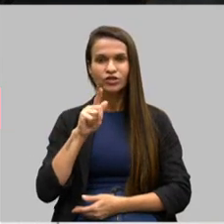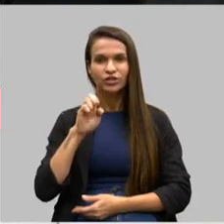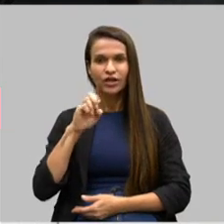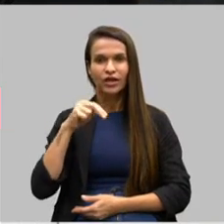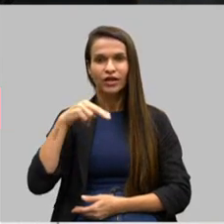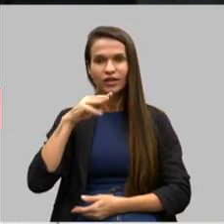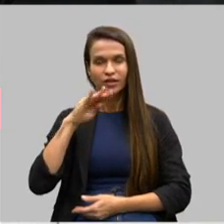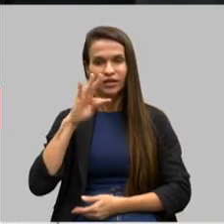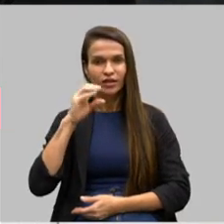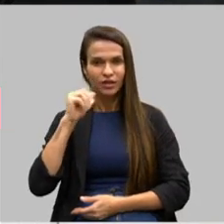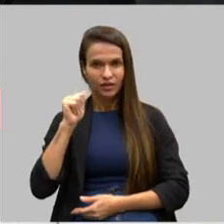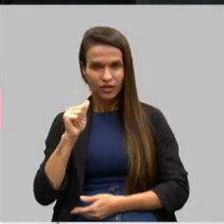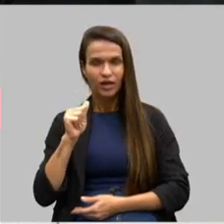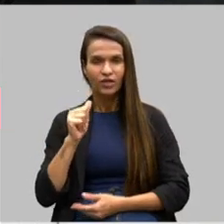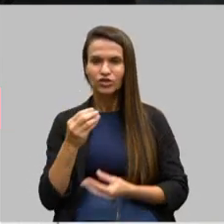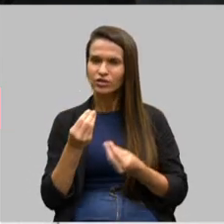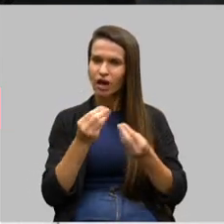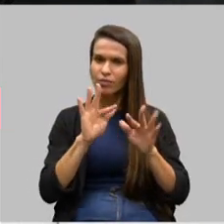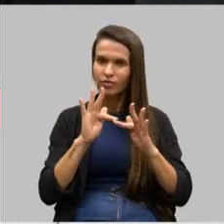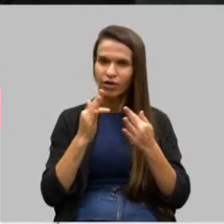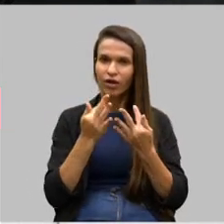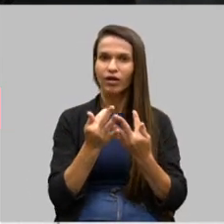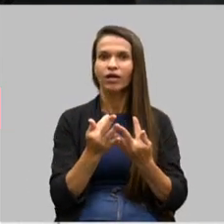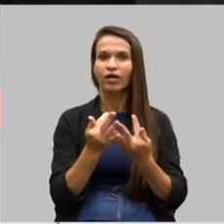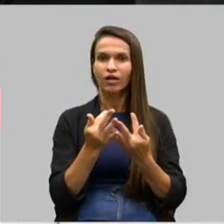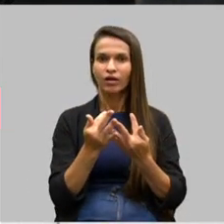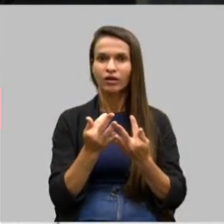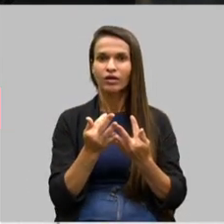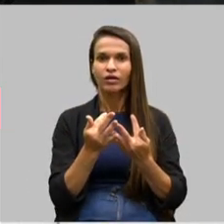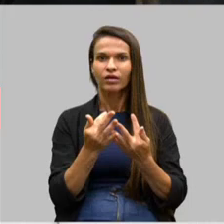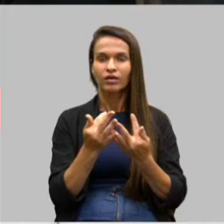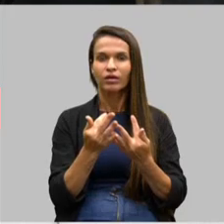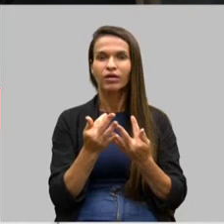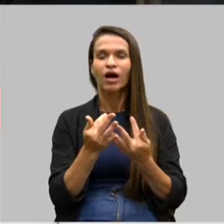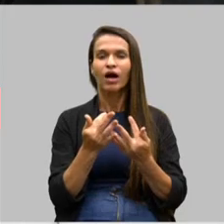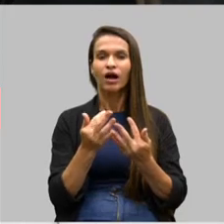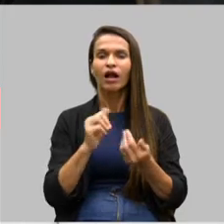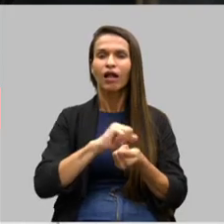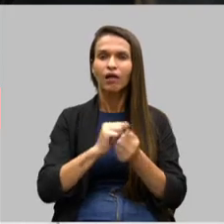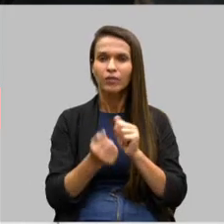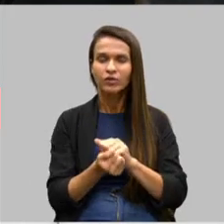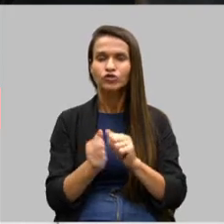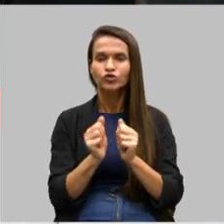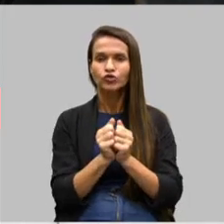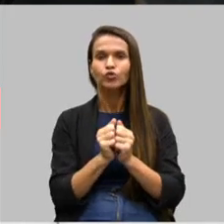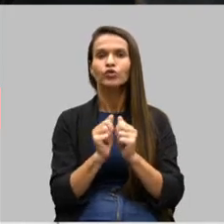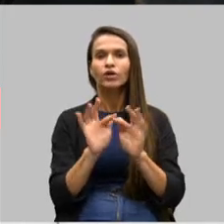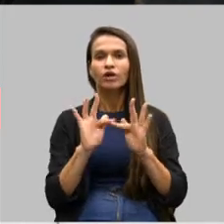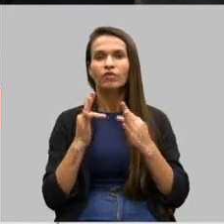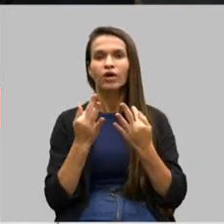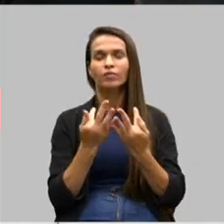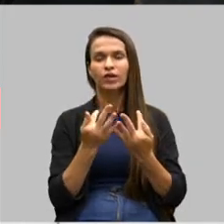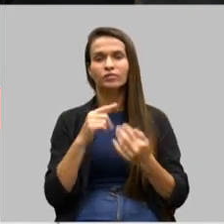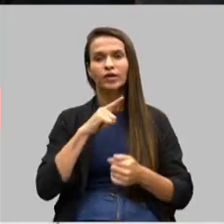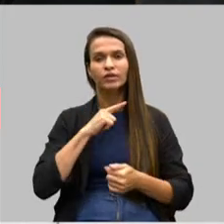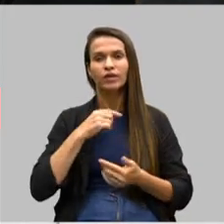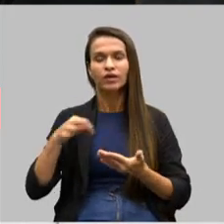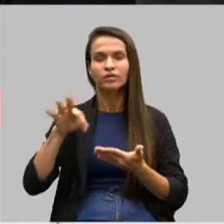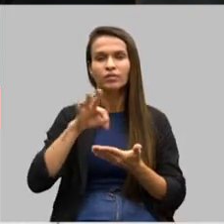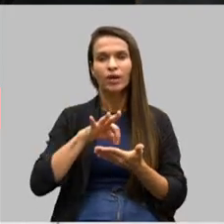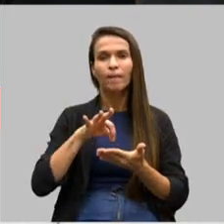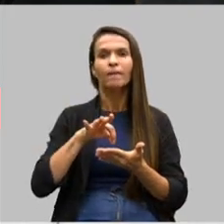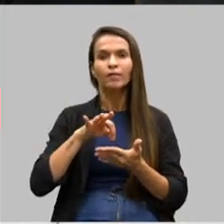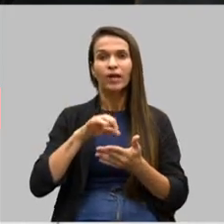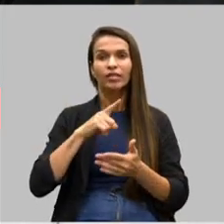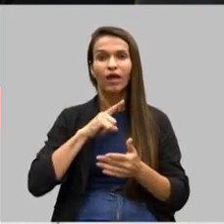família, faz a capacitação com as famílias para que elas tenham as sementes para plantar no ano